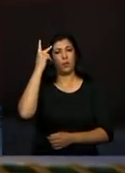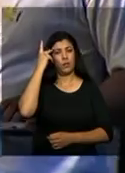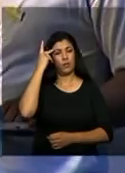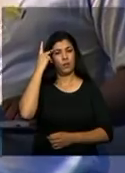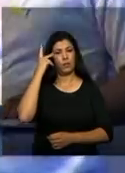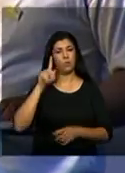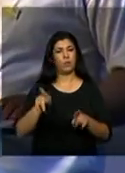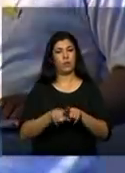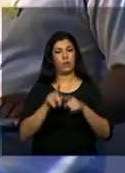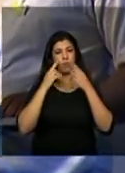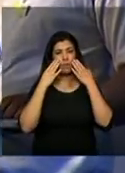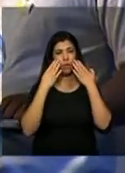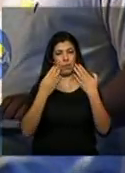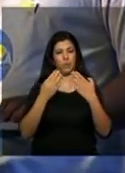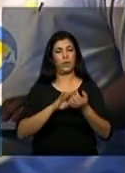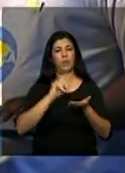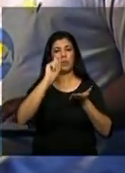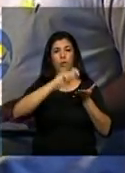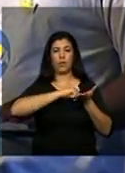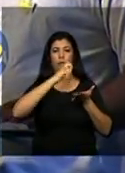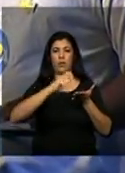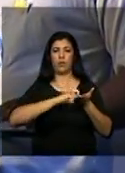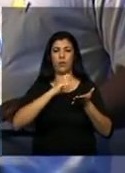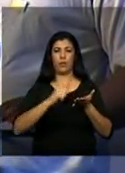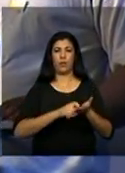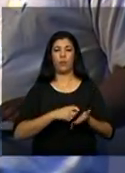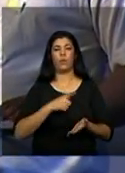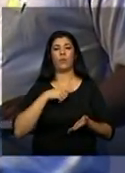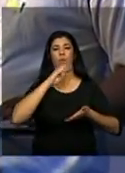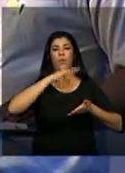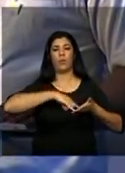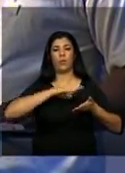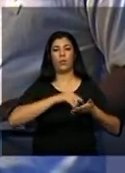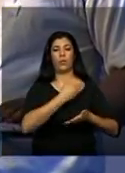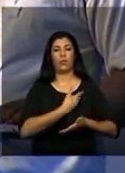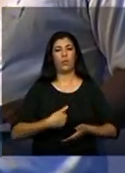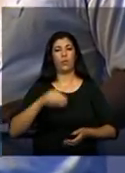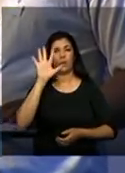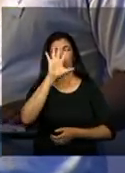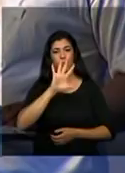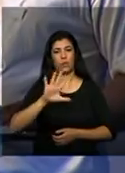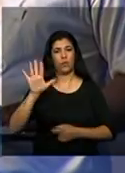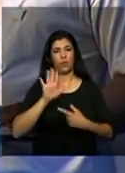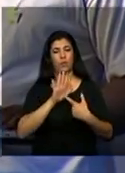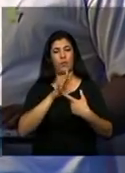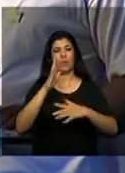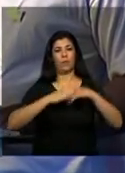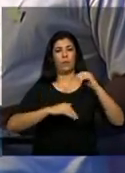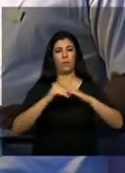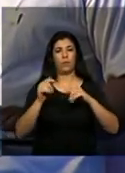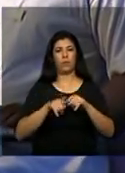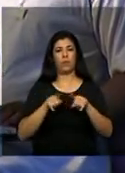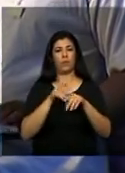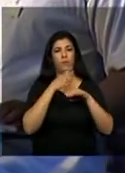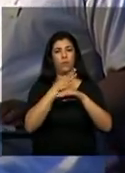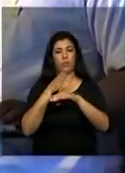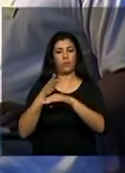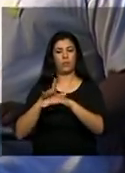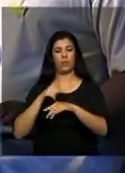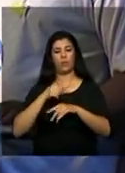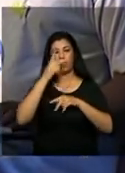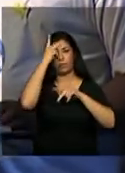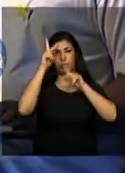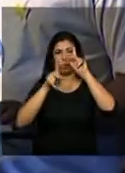a assinatura de atos. No evento, o governo federal vai anunciar ações que beneficiam diretamente os catadores